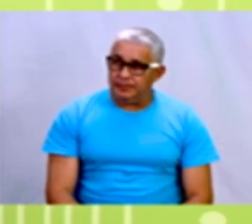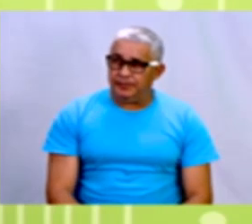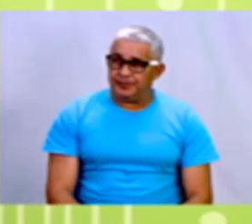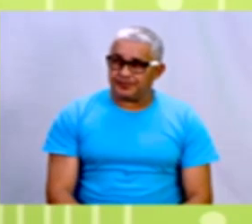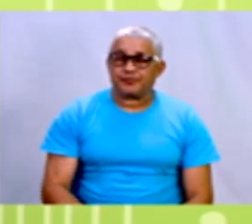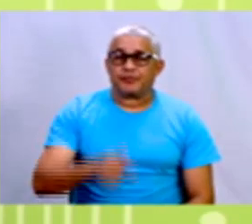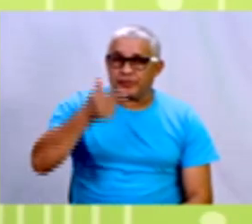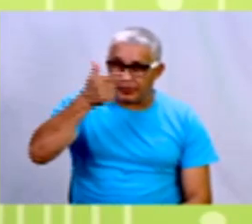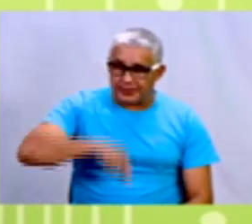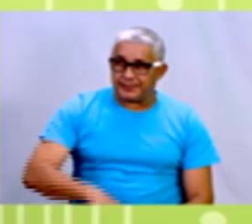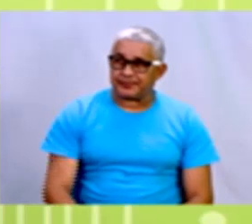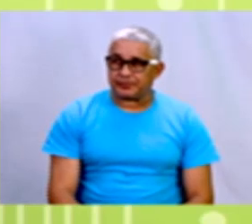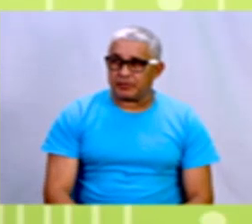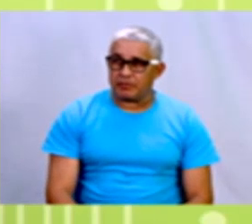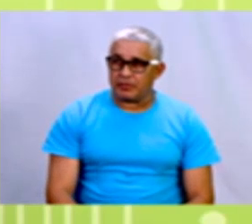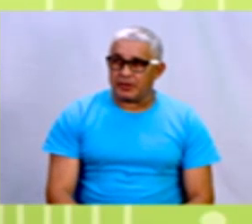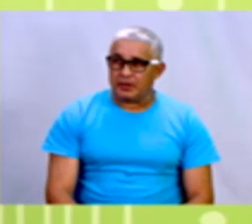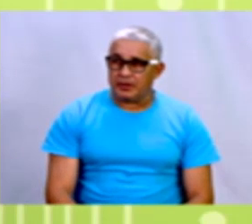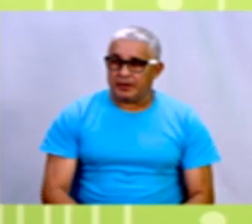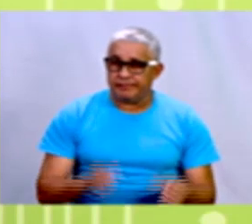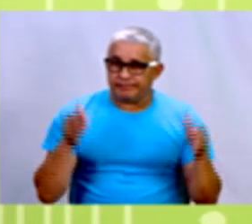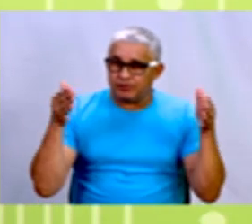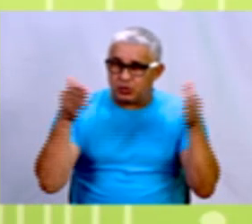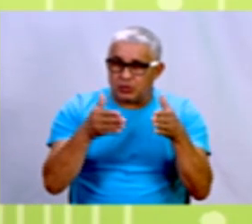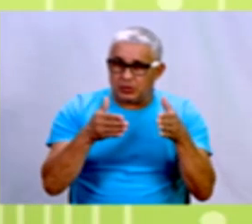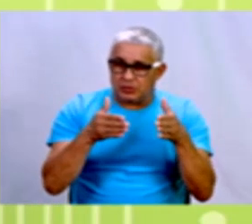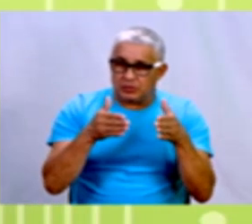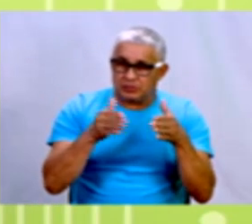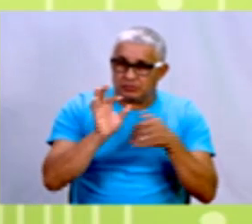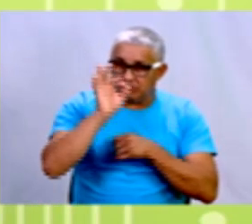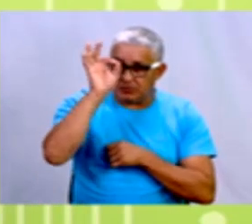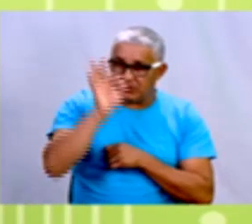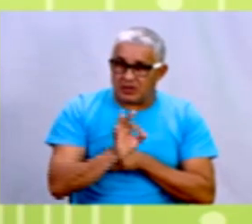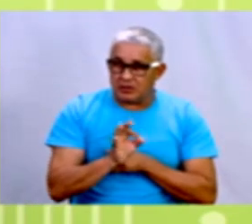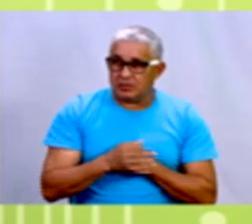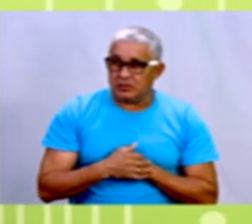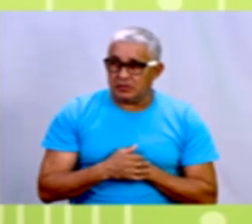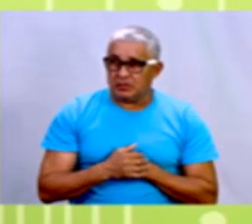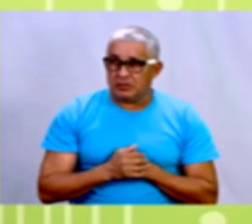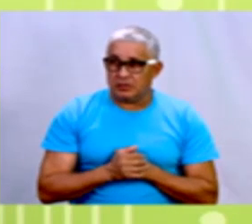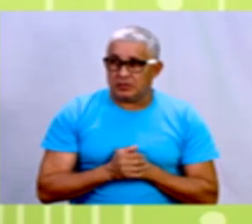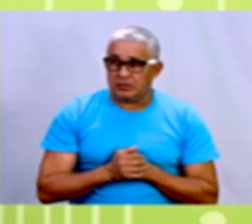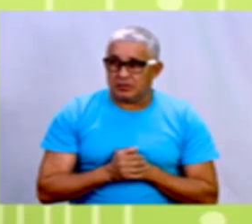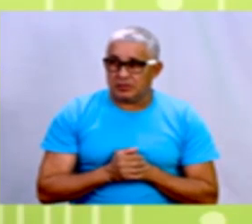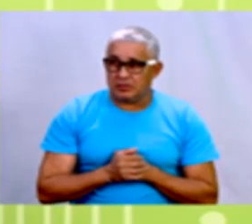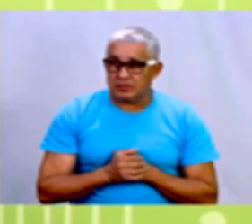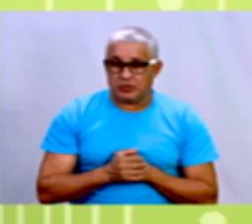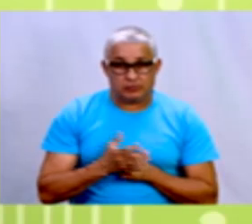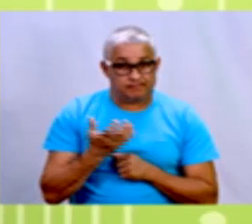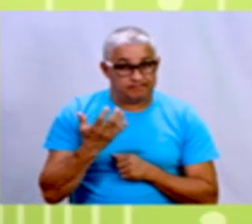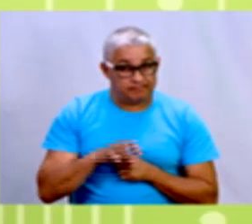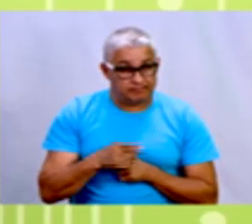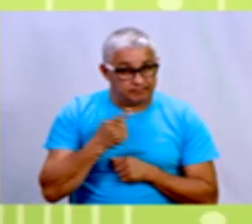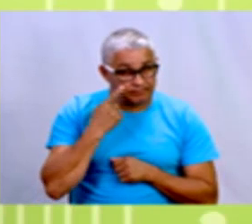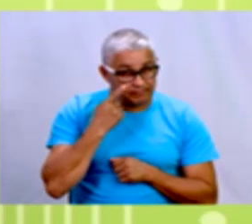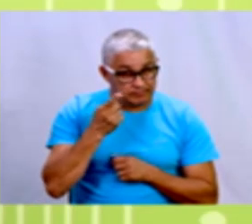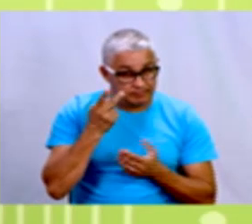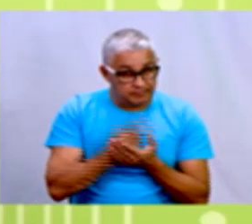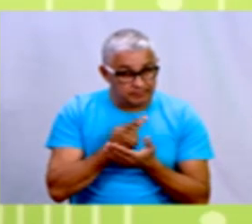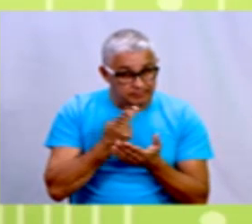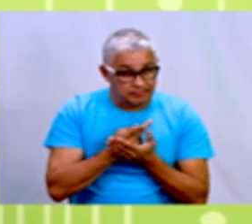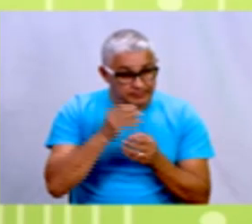uma vez nessa questão do percentual, tá? Não, olha, eu não quero ver vocês errando